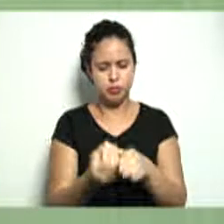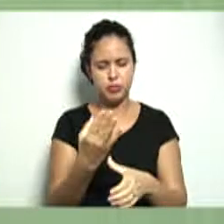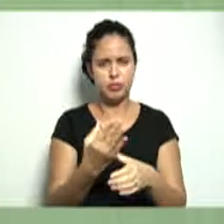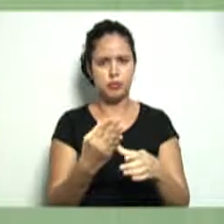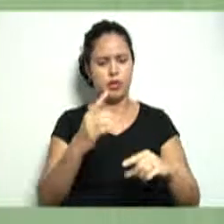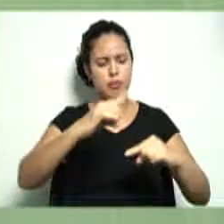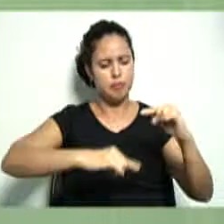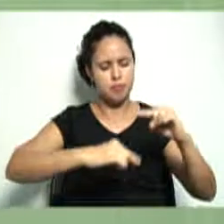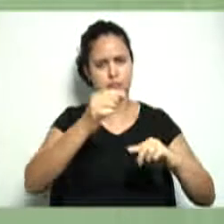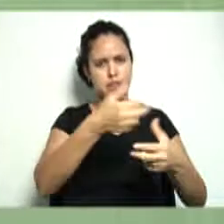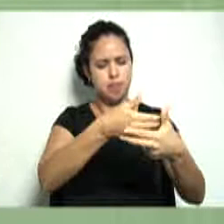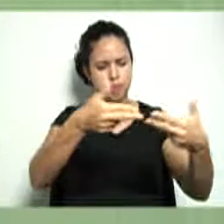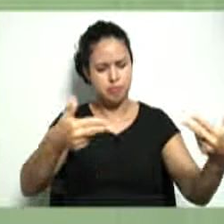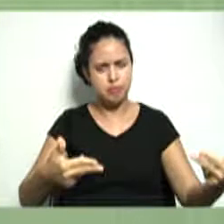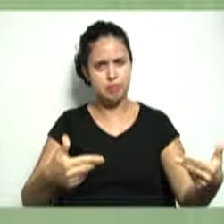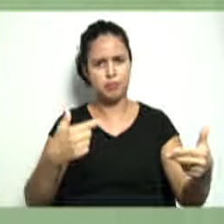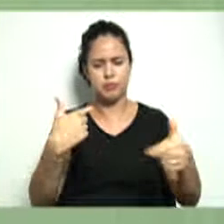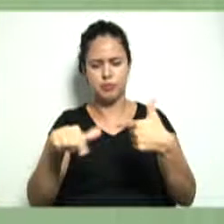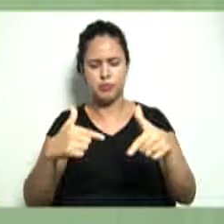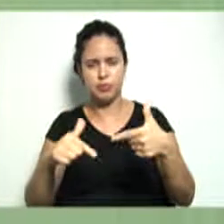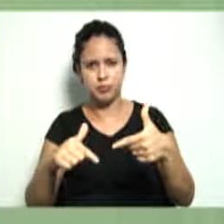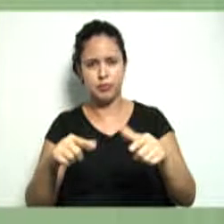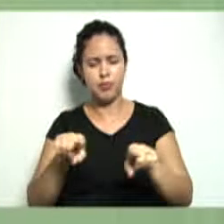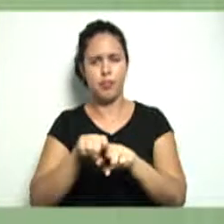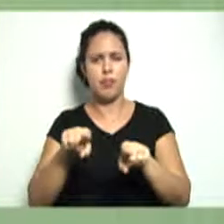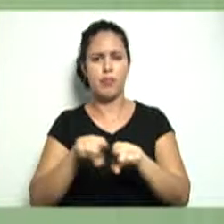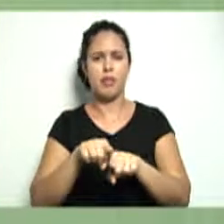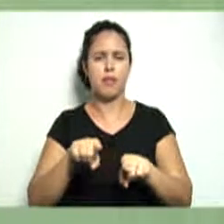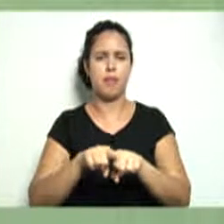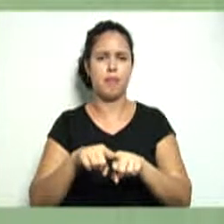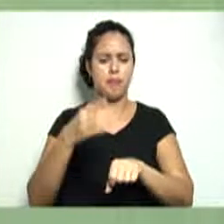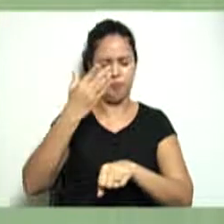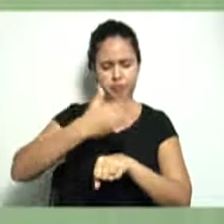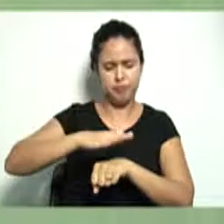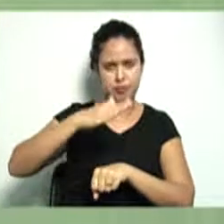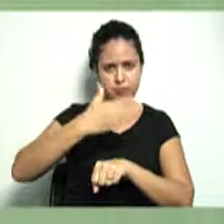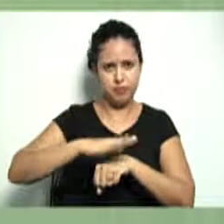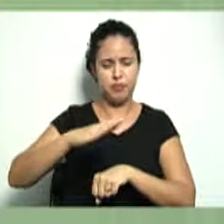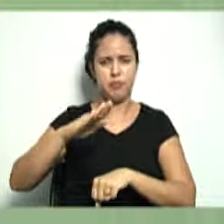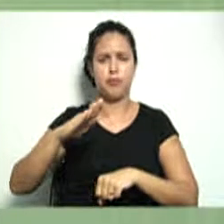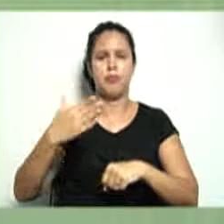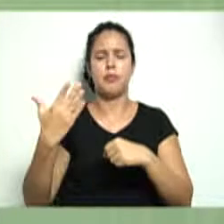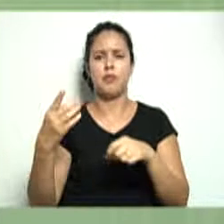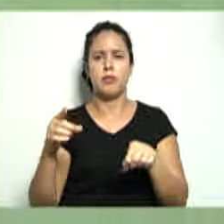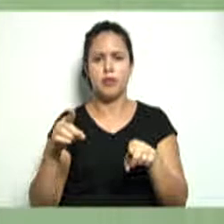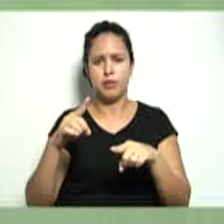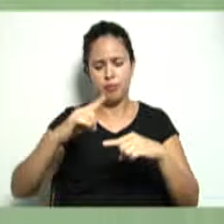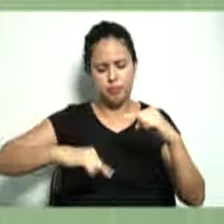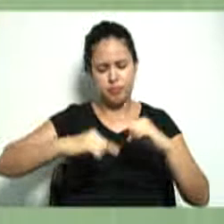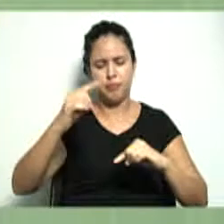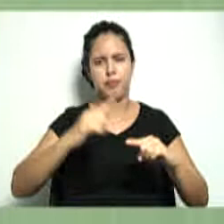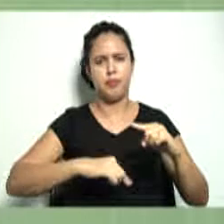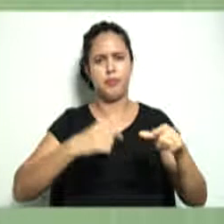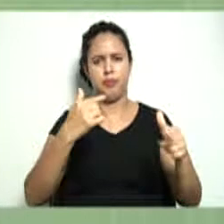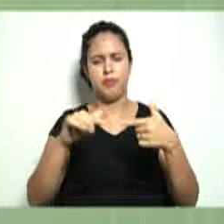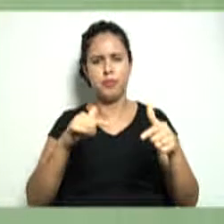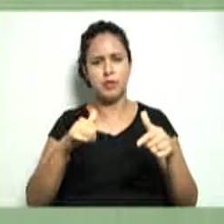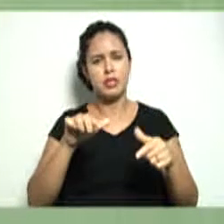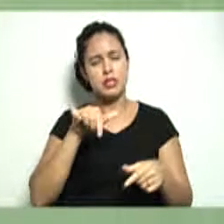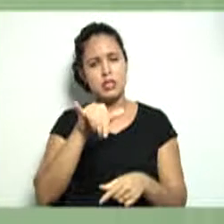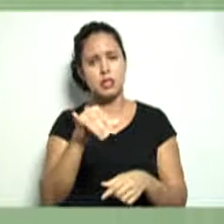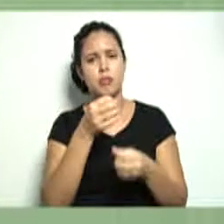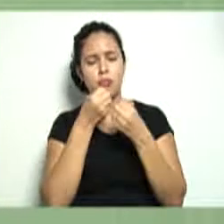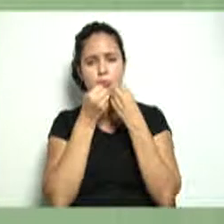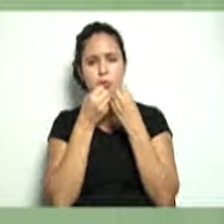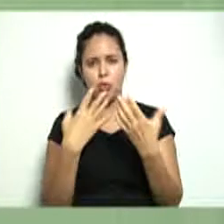e serviços, testavam esses bens e serviços e, caso fossem